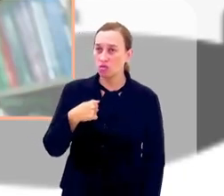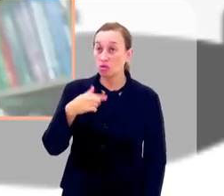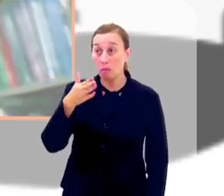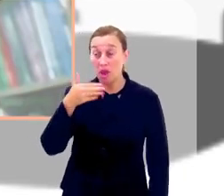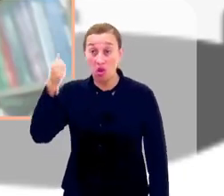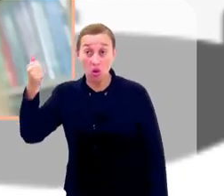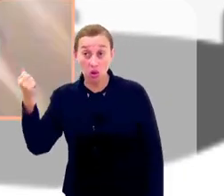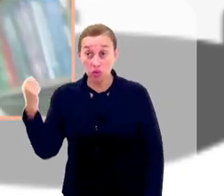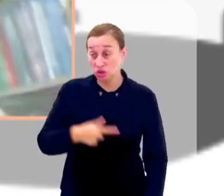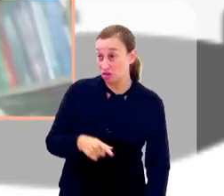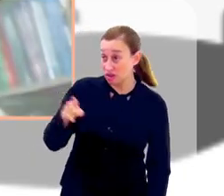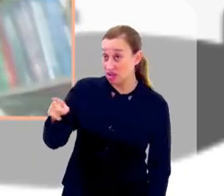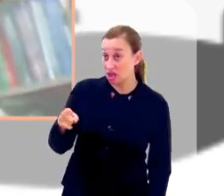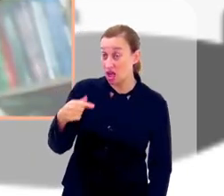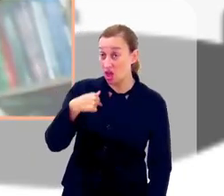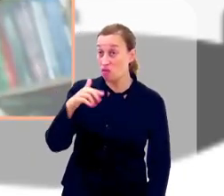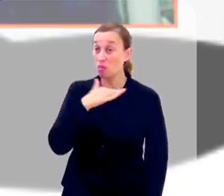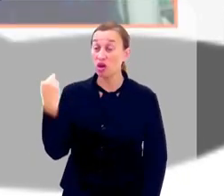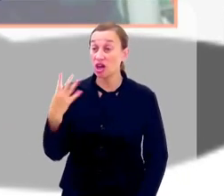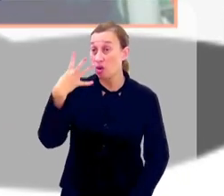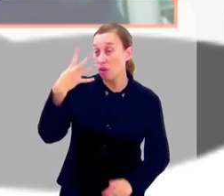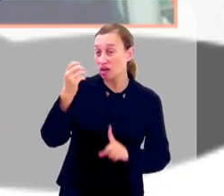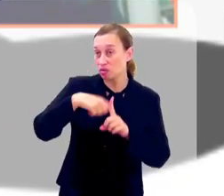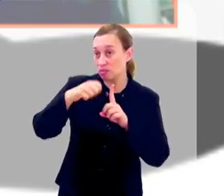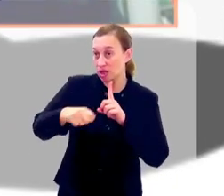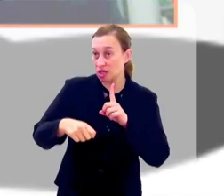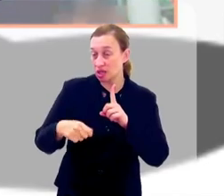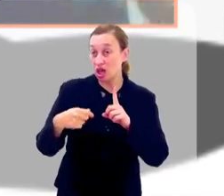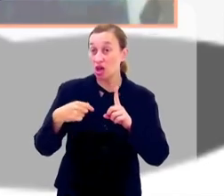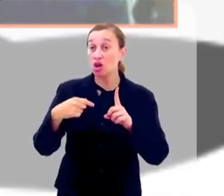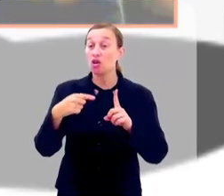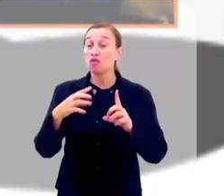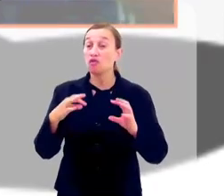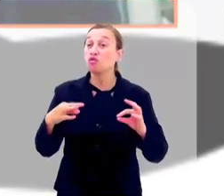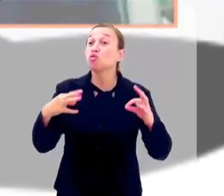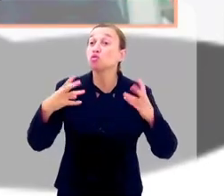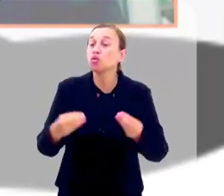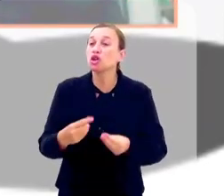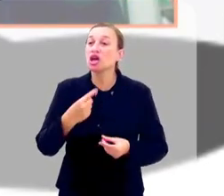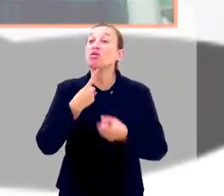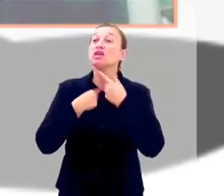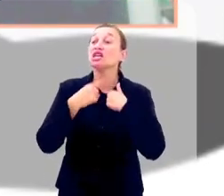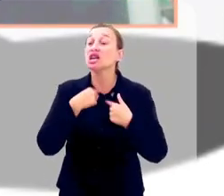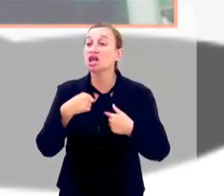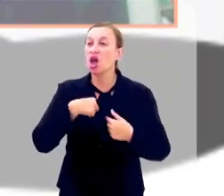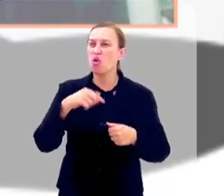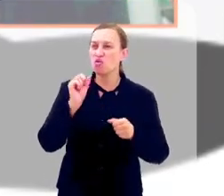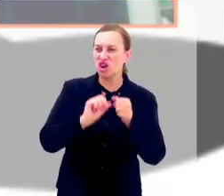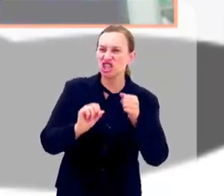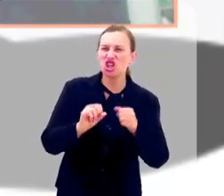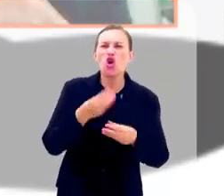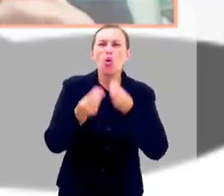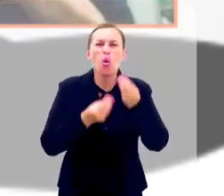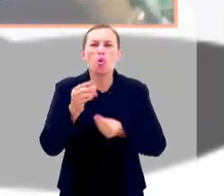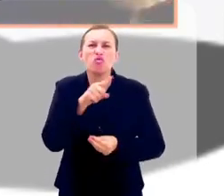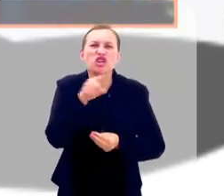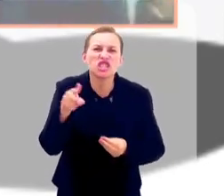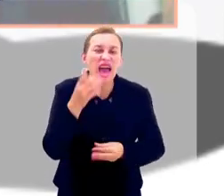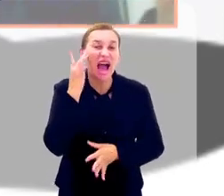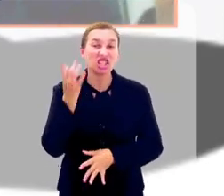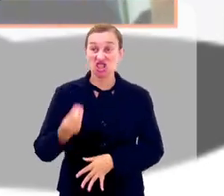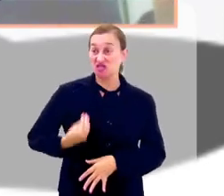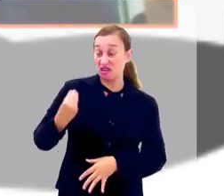você. Eu sei que eu vou morrer daqui a 3, 4 meses. Então eu estou fazendo tudo o que eu desejo. Como você acha que vai viver